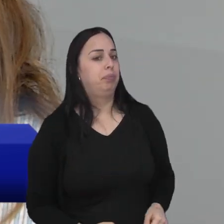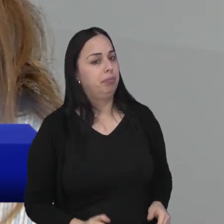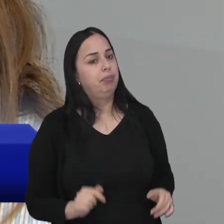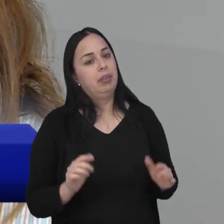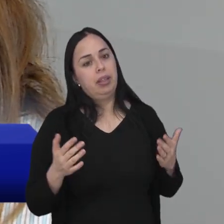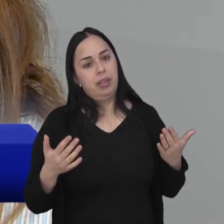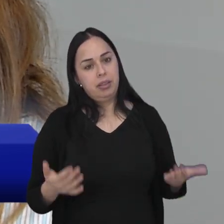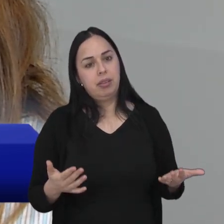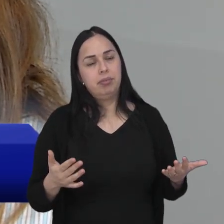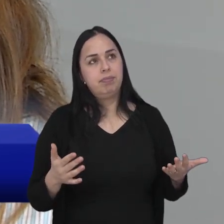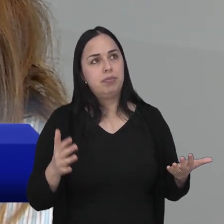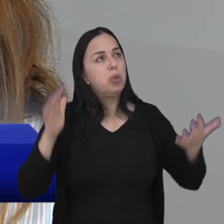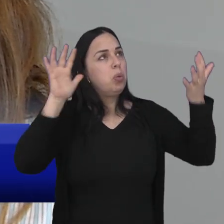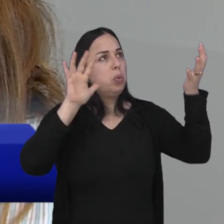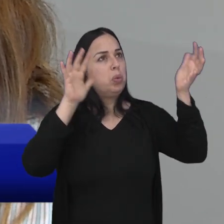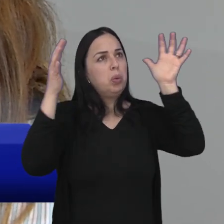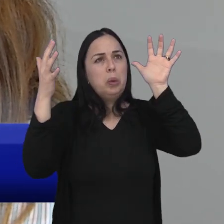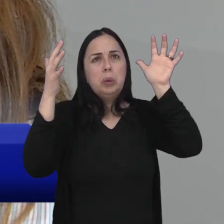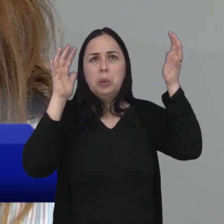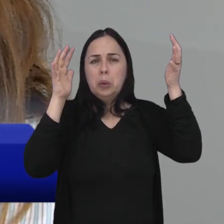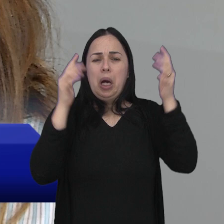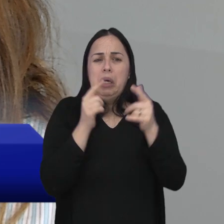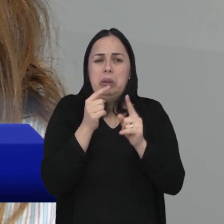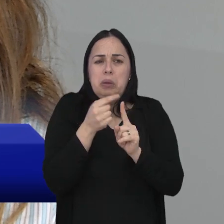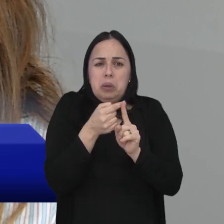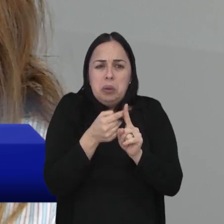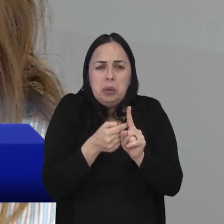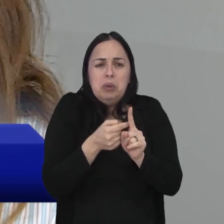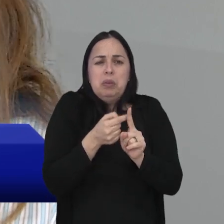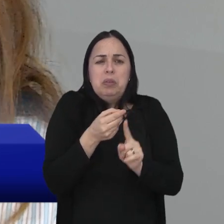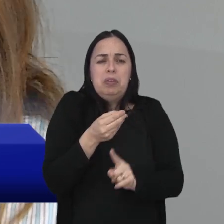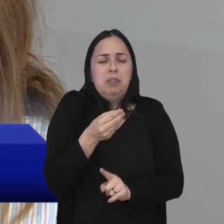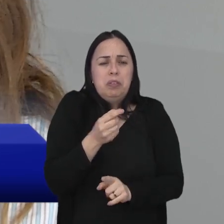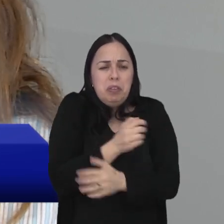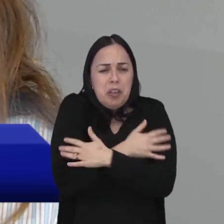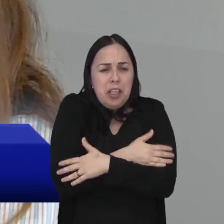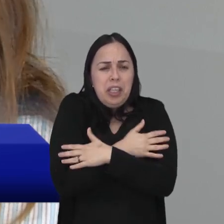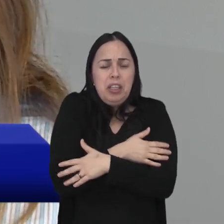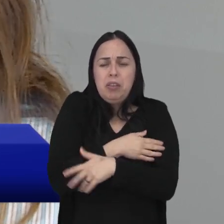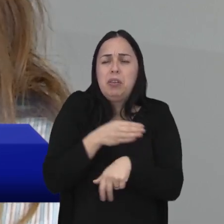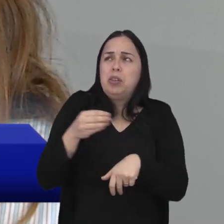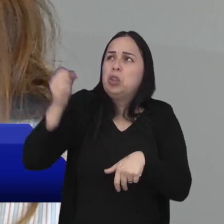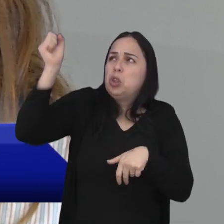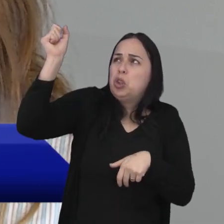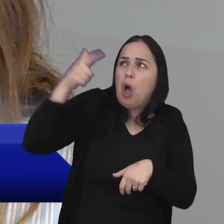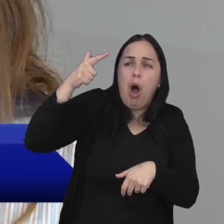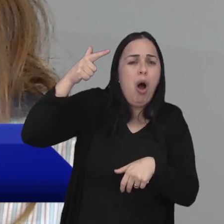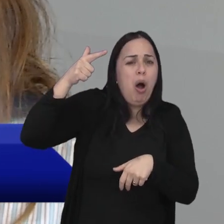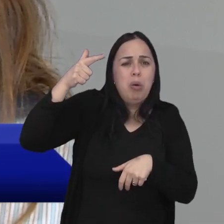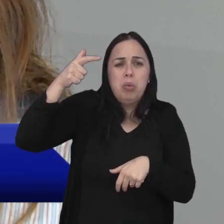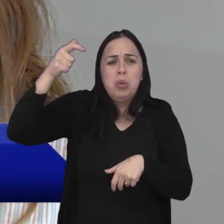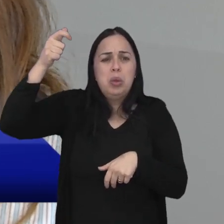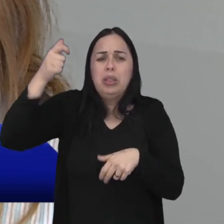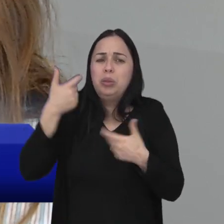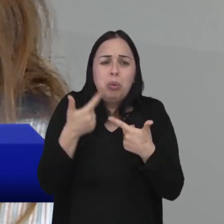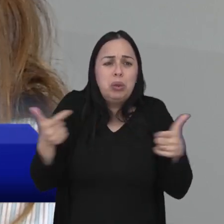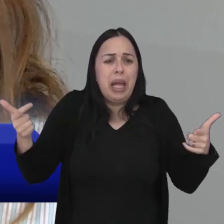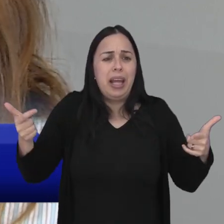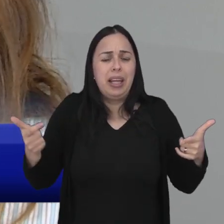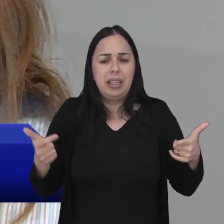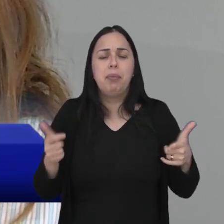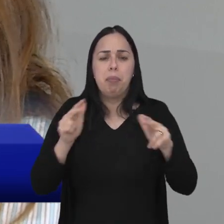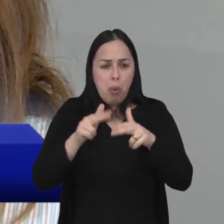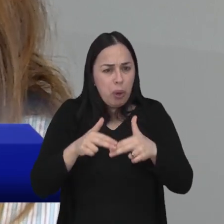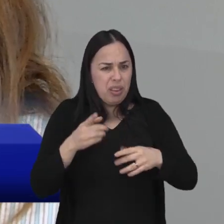está relacionada diretamente com o frio, certo? É a falta do sol. O que é? Qual o clima que causa